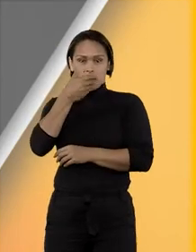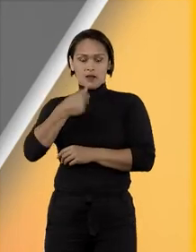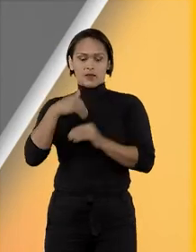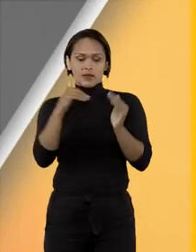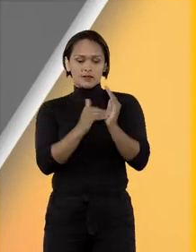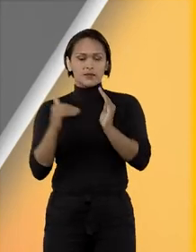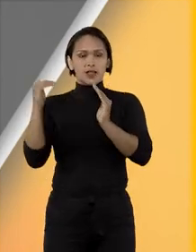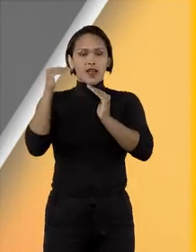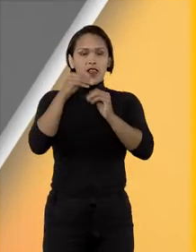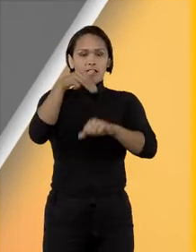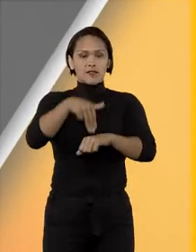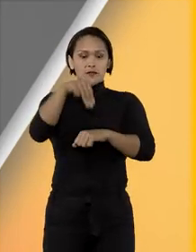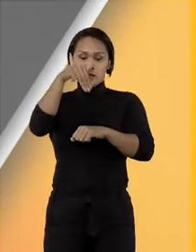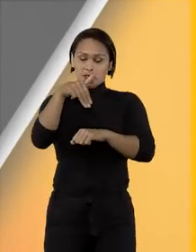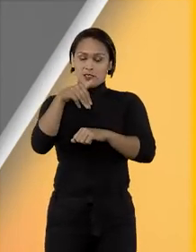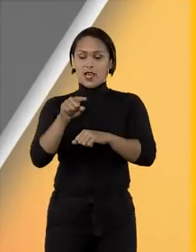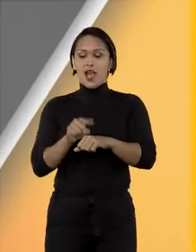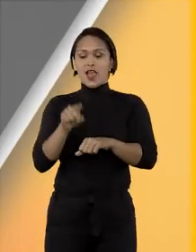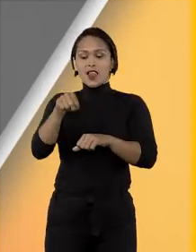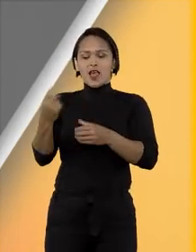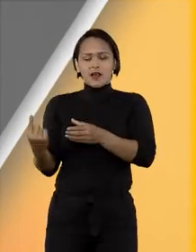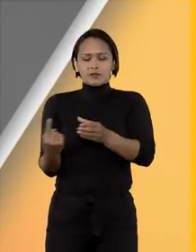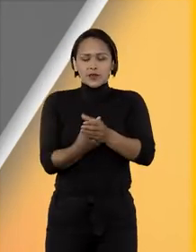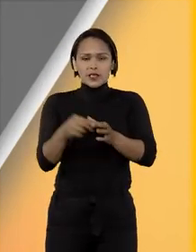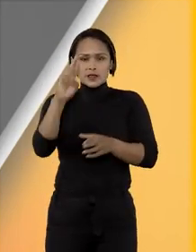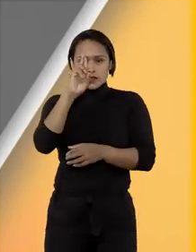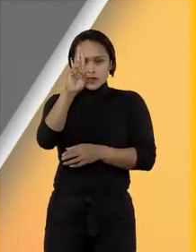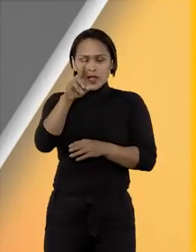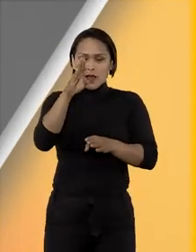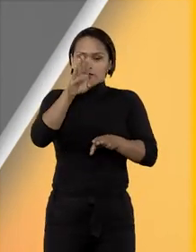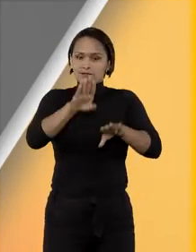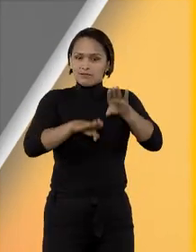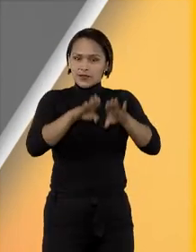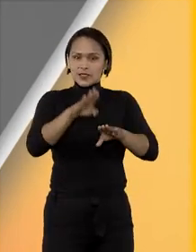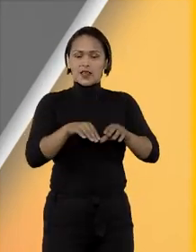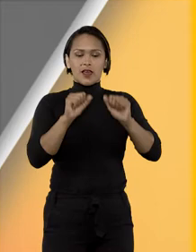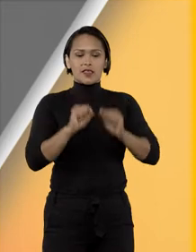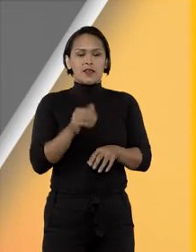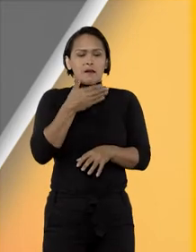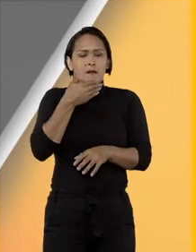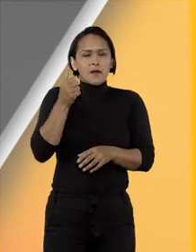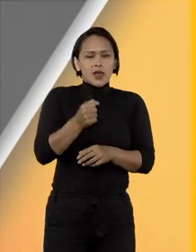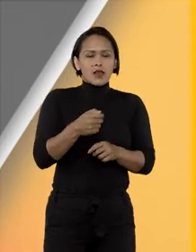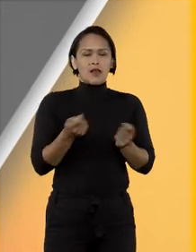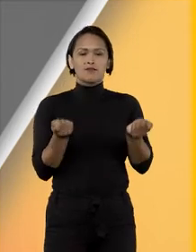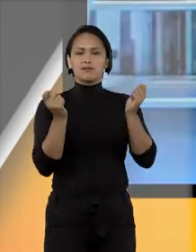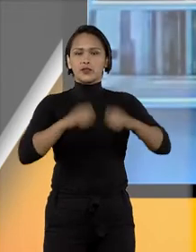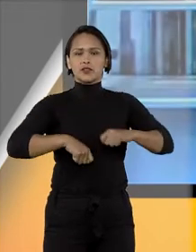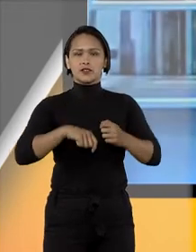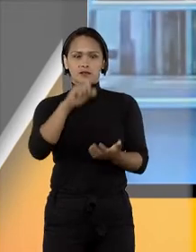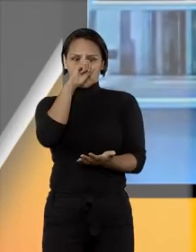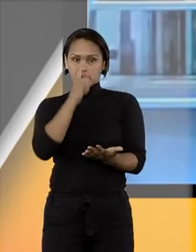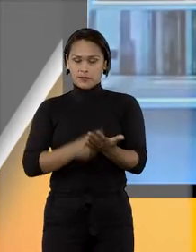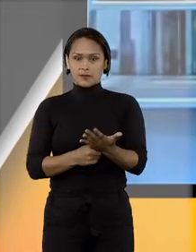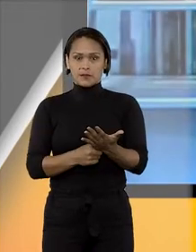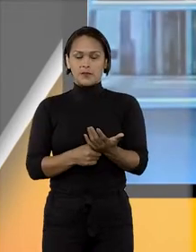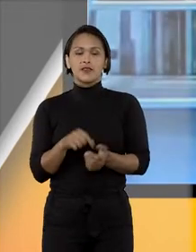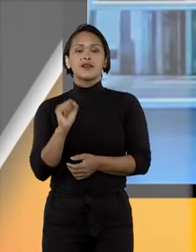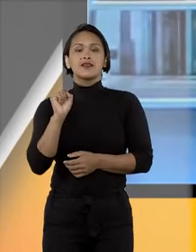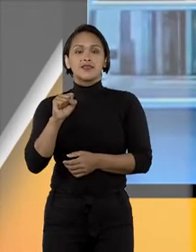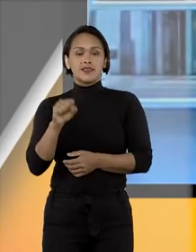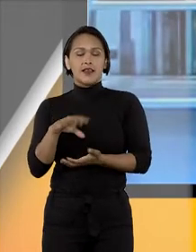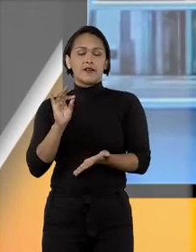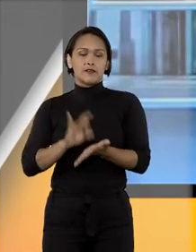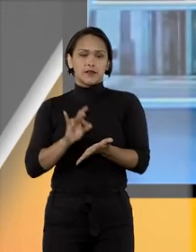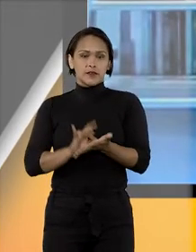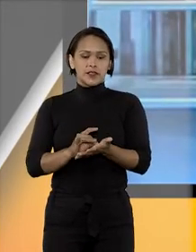isso ao magistrado para que o magistrado, dentro da sua isenção, da sua imparcialidade, tenha melhores condições para decidir. Exatamente por isso